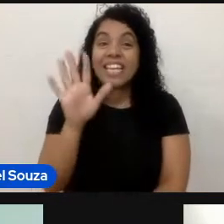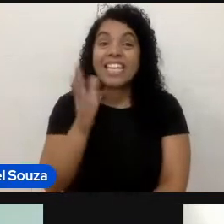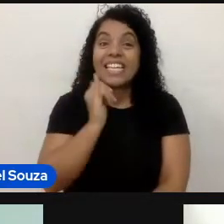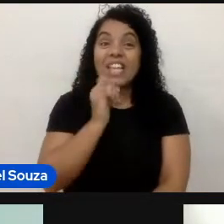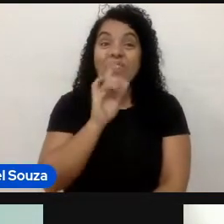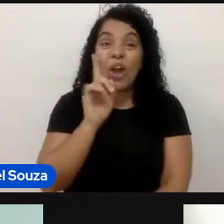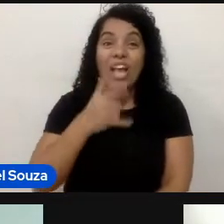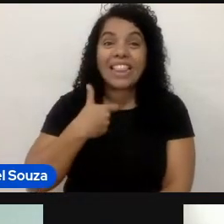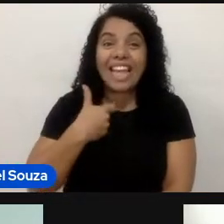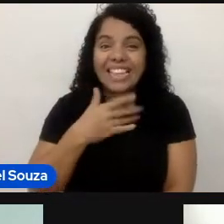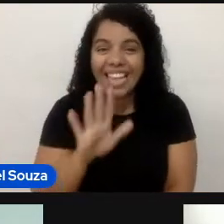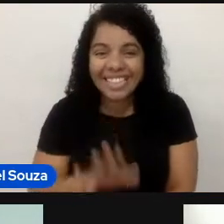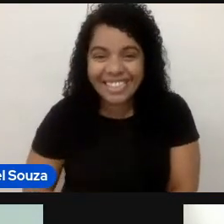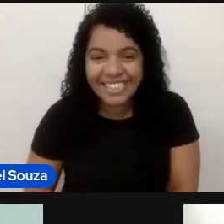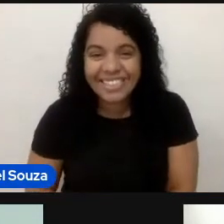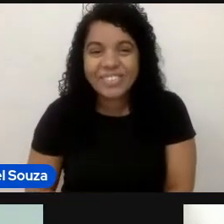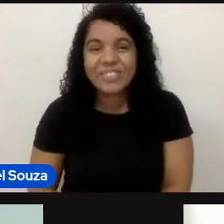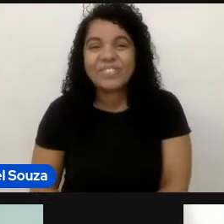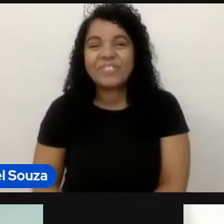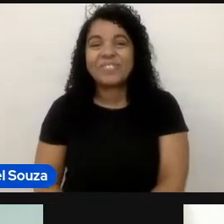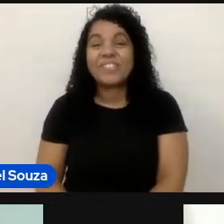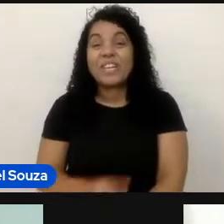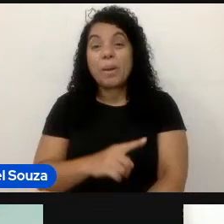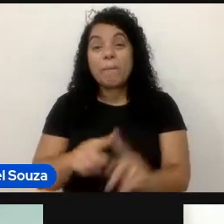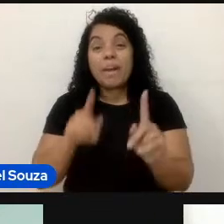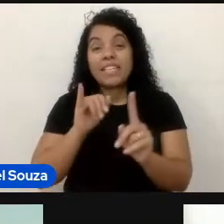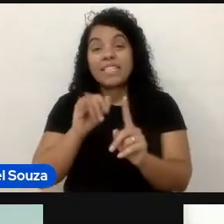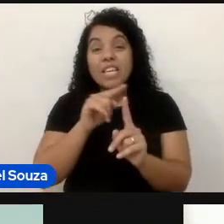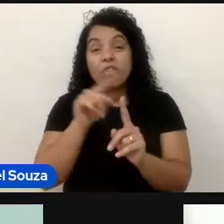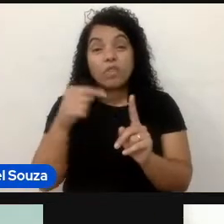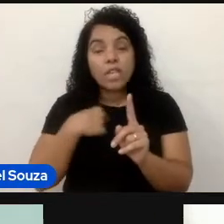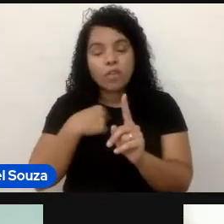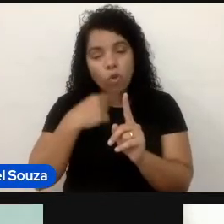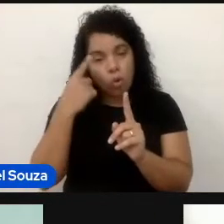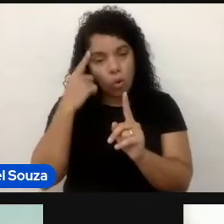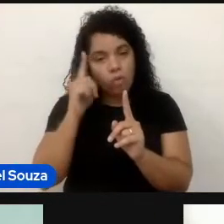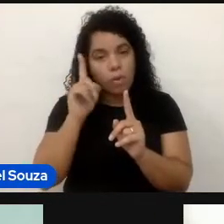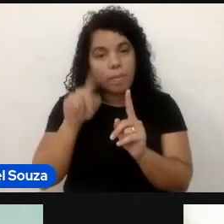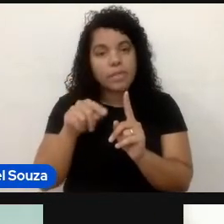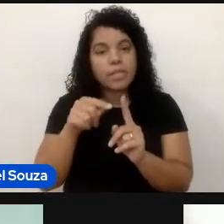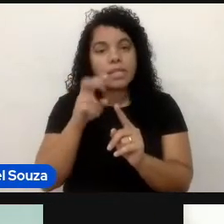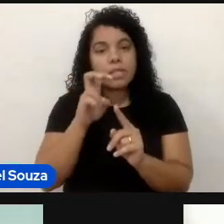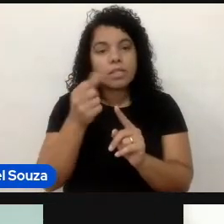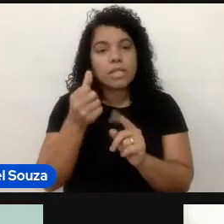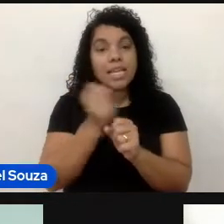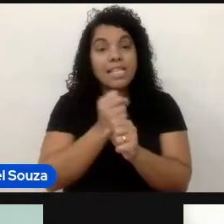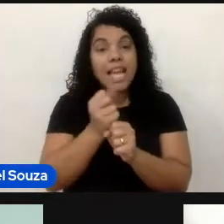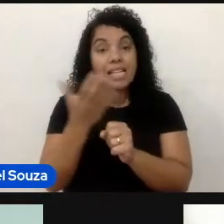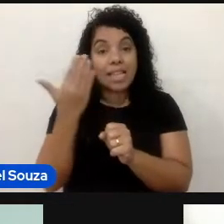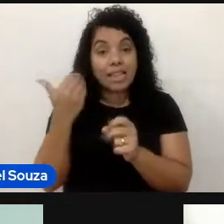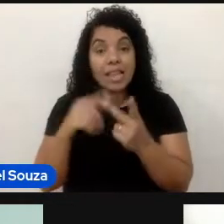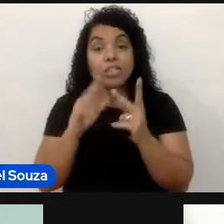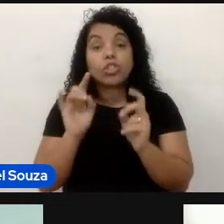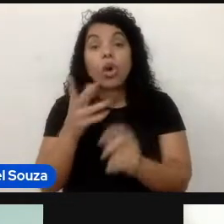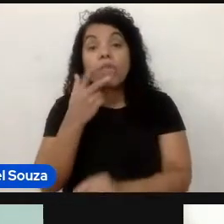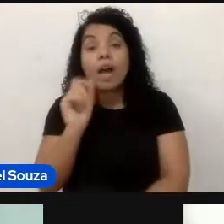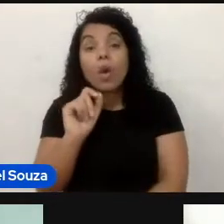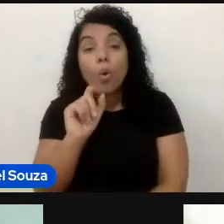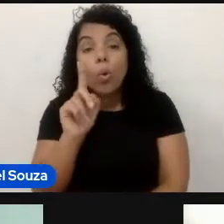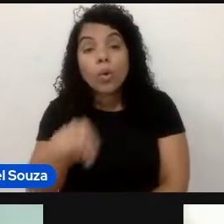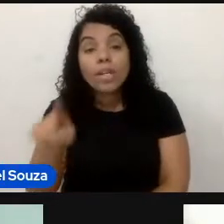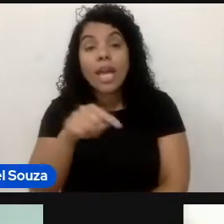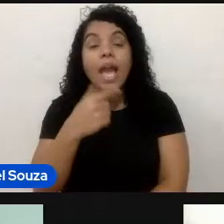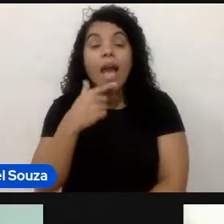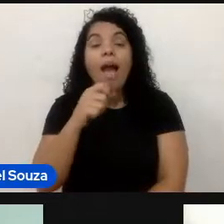idade. Mas se a gente for perceber, há uns 5, 6 anos atrás, só ouvia-se falar muito de